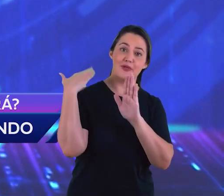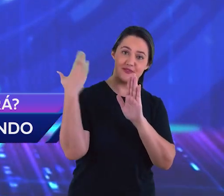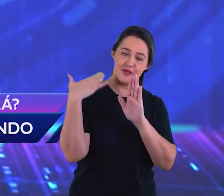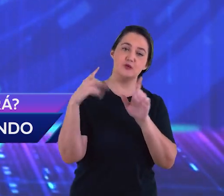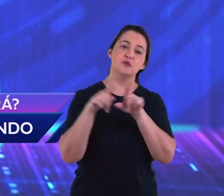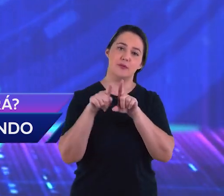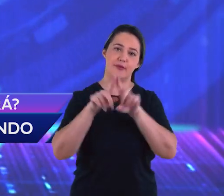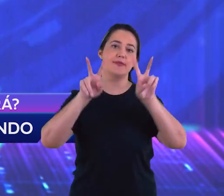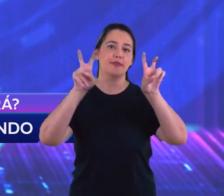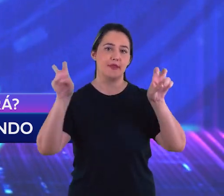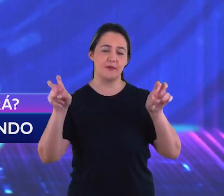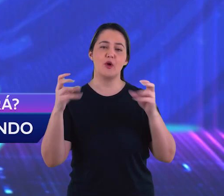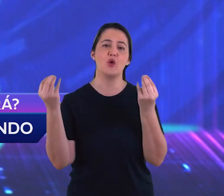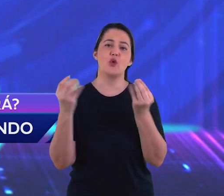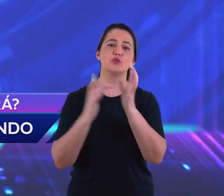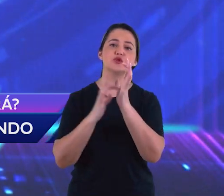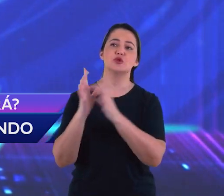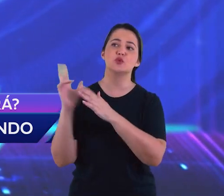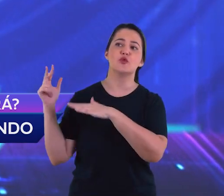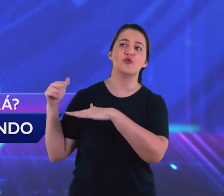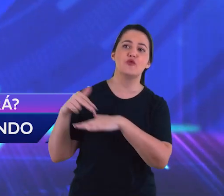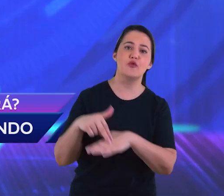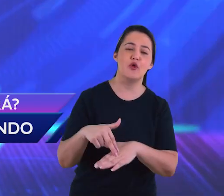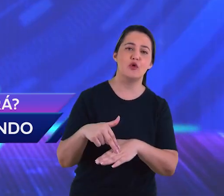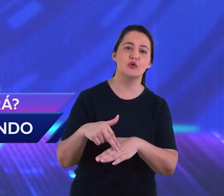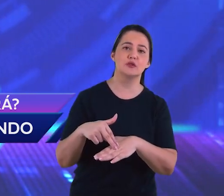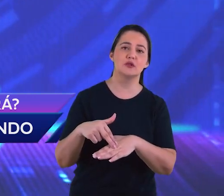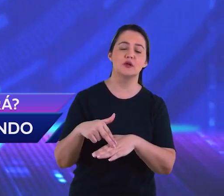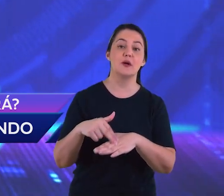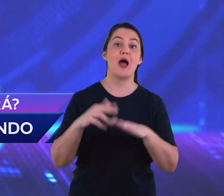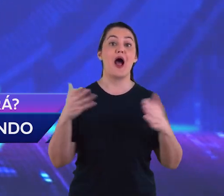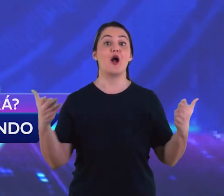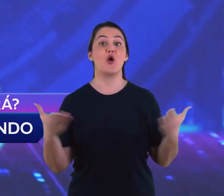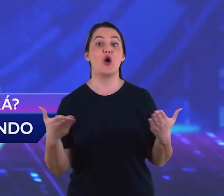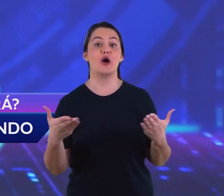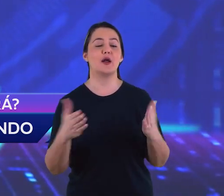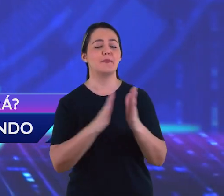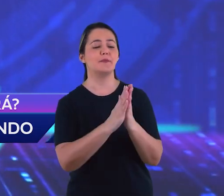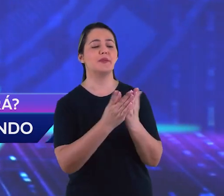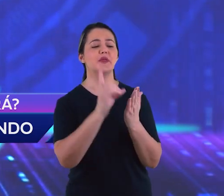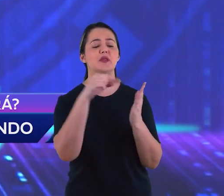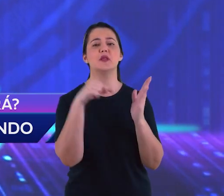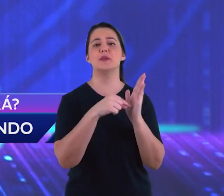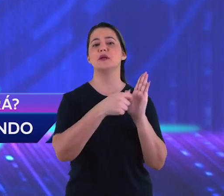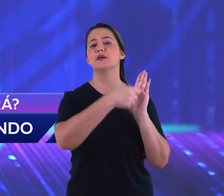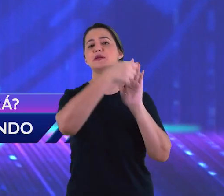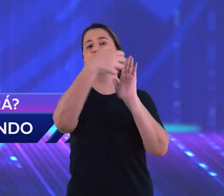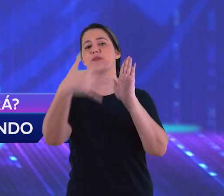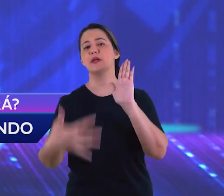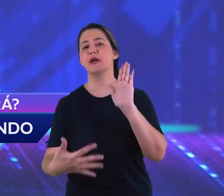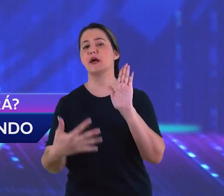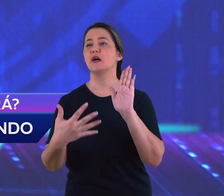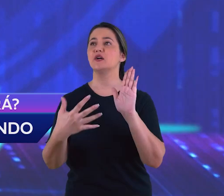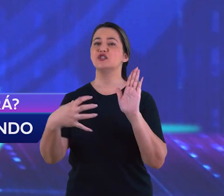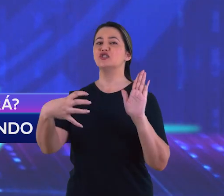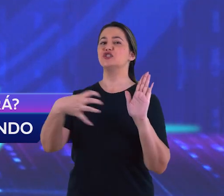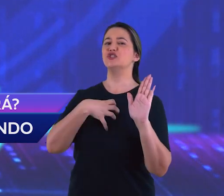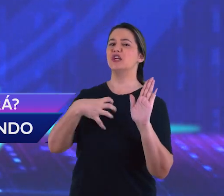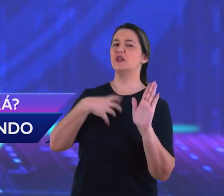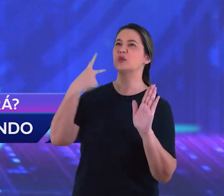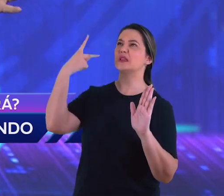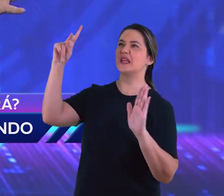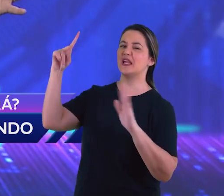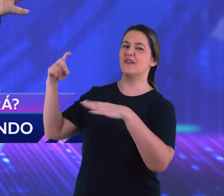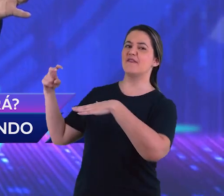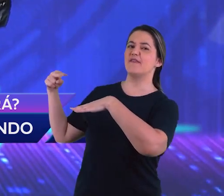pouquinho a promessa do regresso de Jesus. Mas agora vamos entender melhor o que a Bíblia apresenta sobre a maneira como Jesus vai